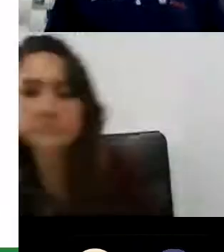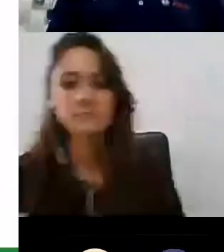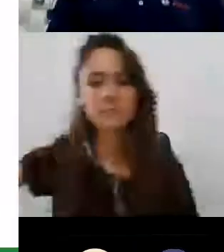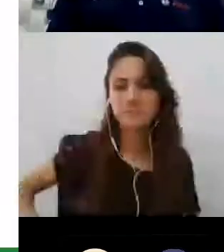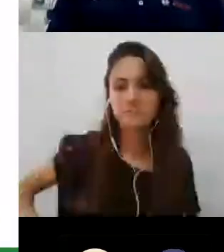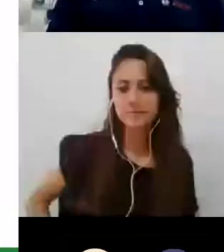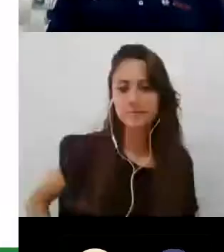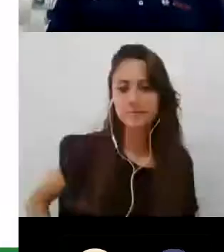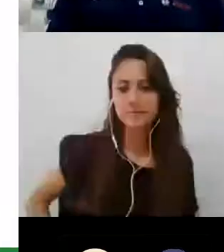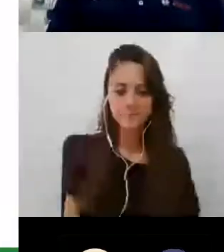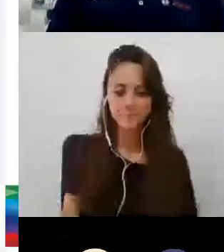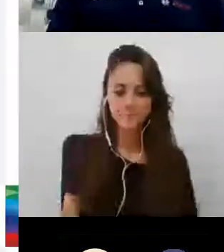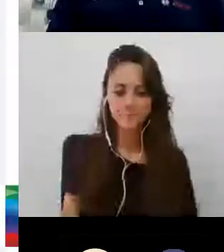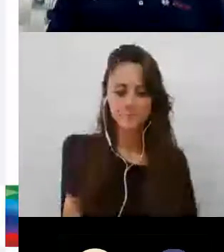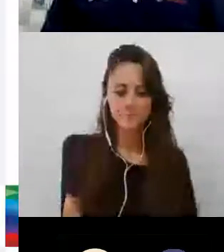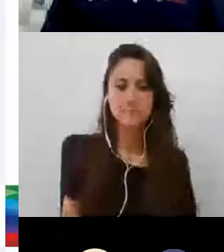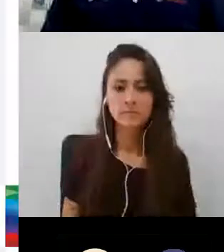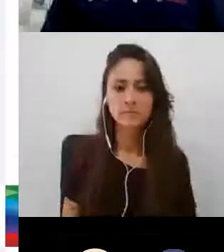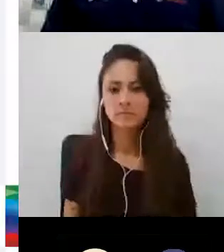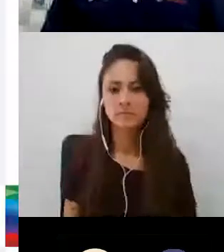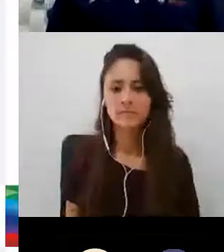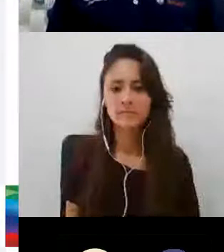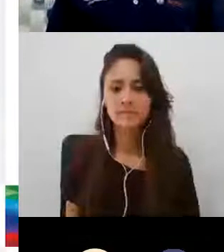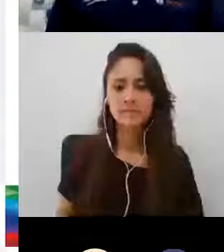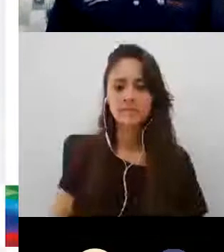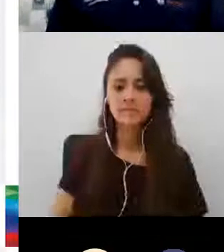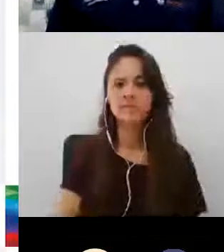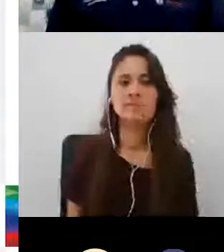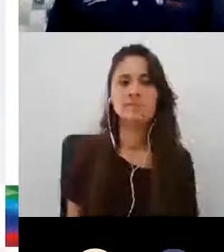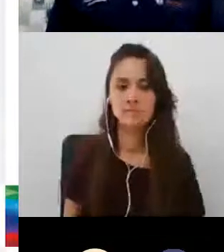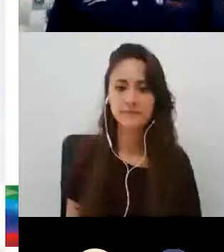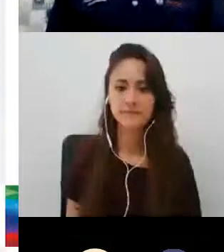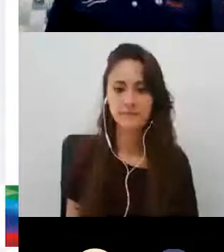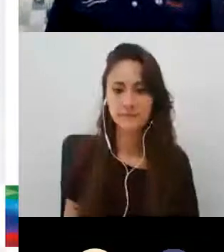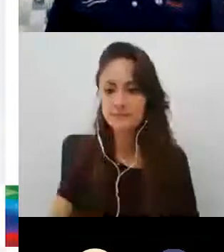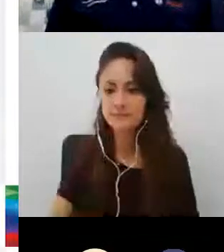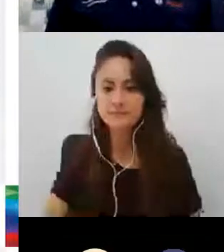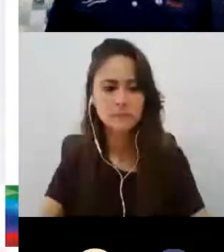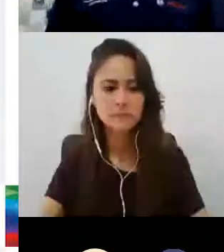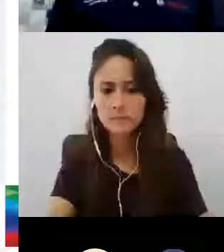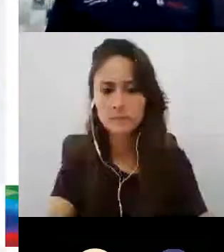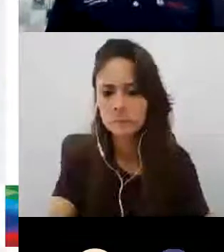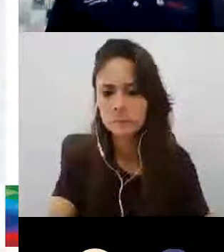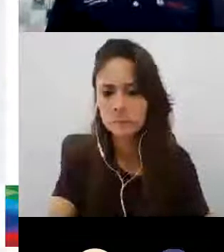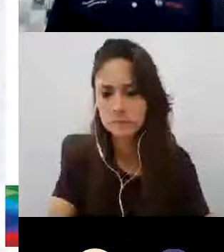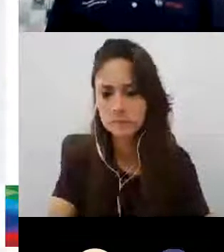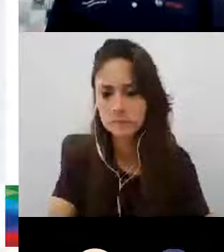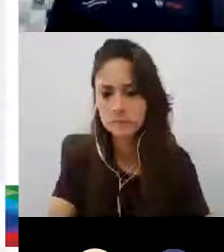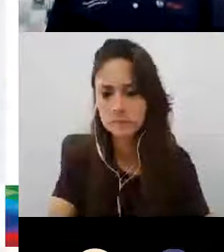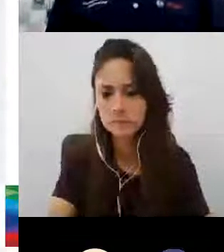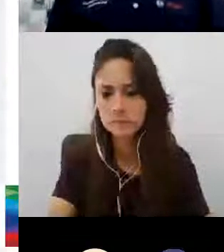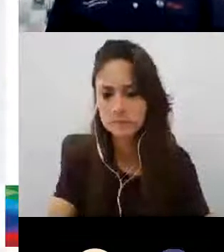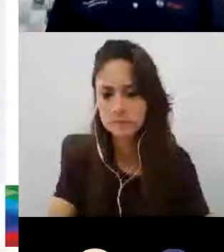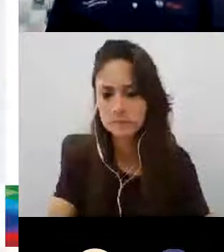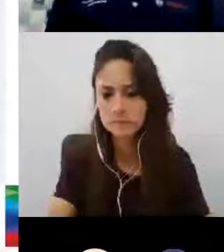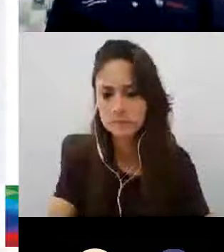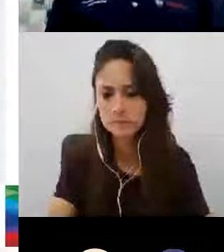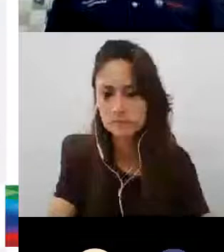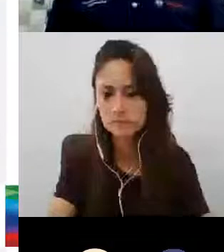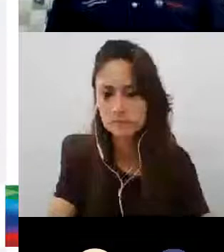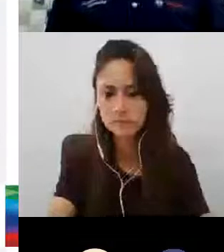Estão vendo minha tela, pessoal? Pessoal, eu deixei por último aqui para falar da minha família. Por quê? Porque eu tenho duas famílias, né?